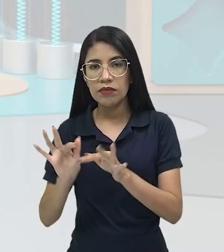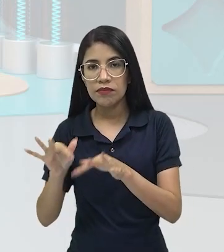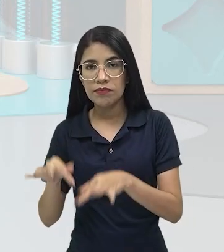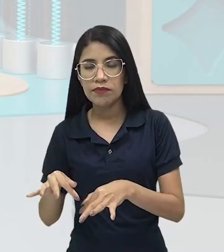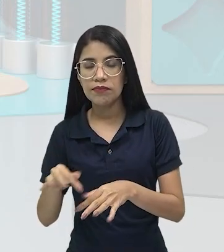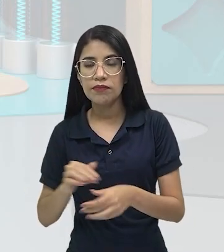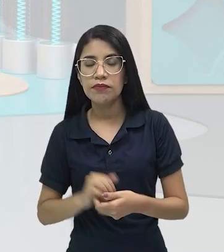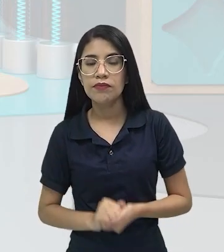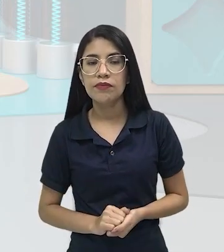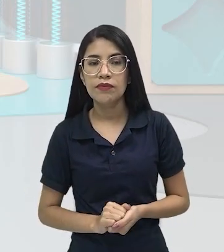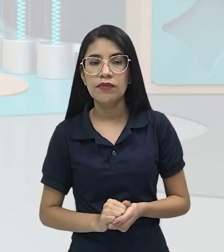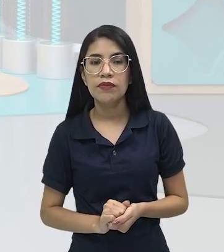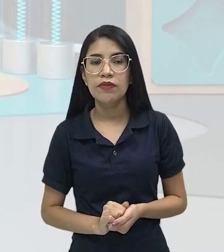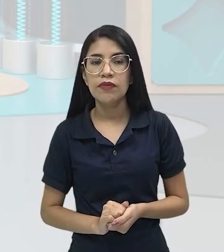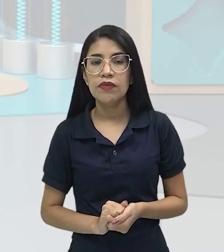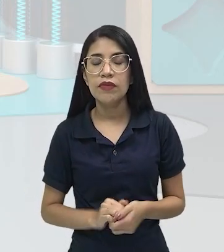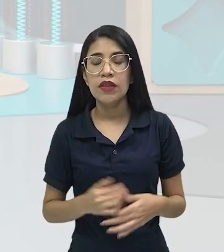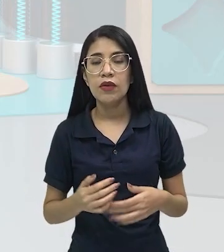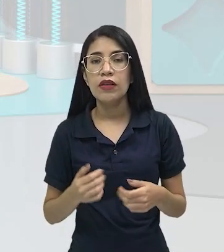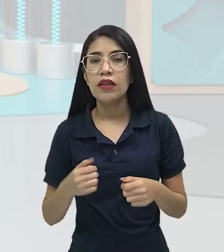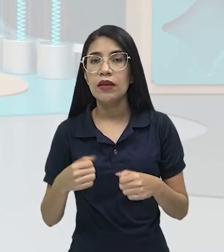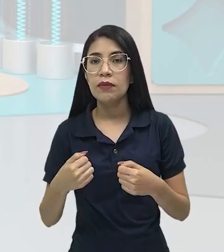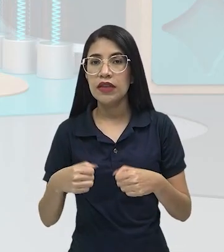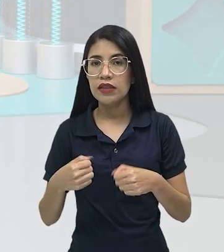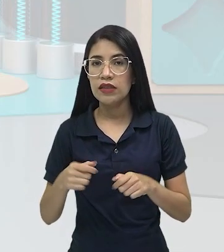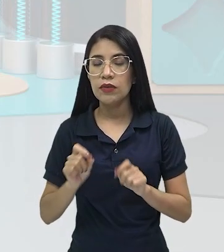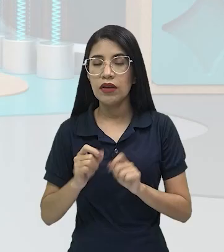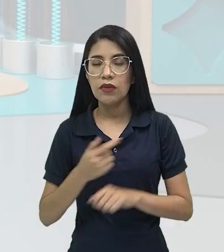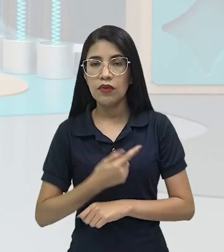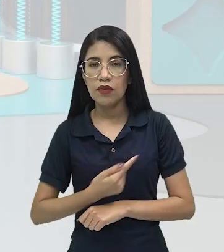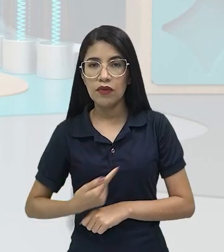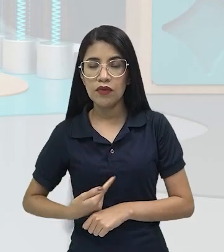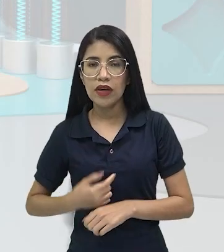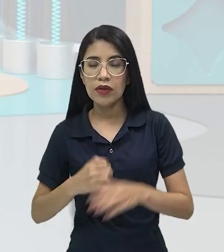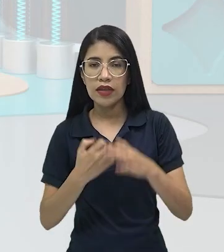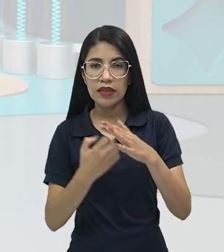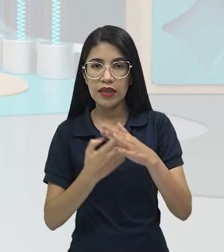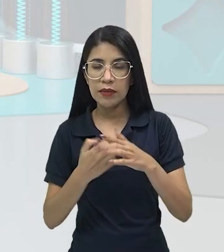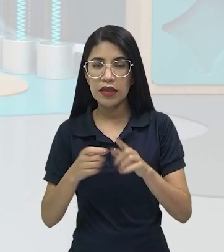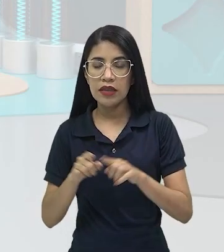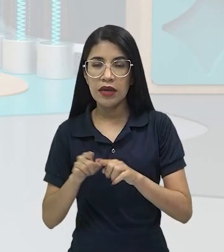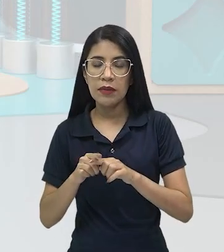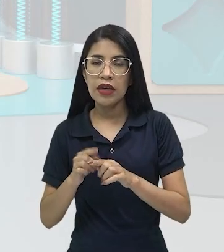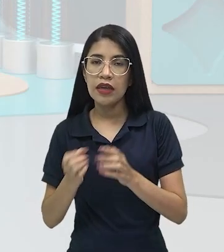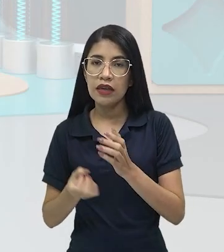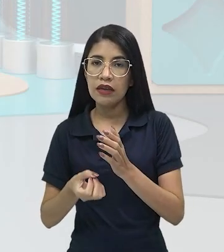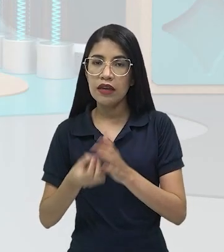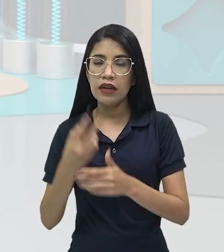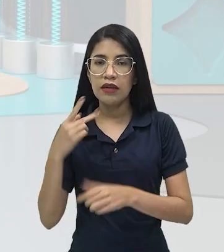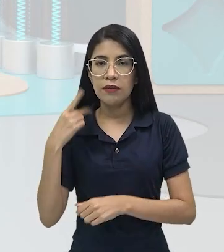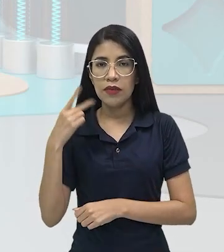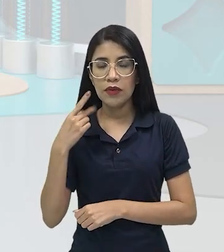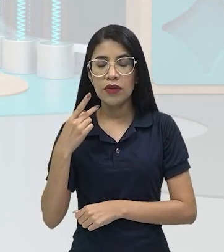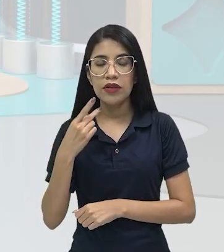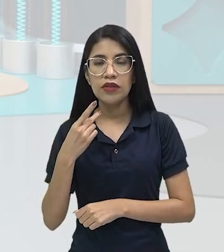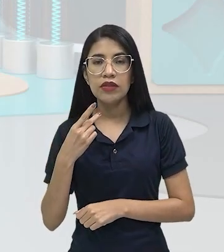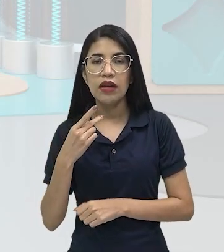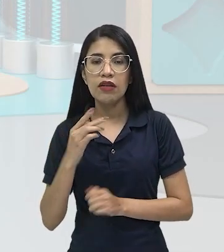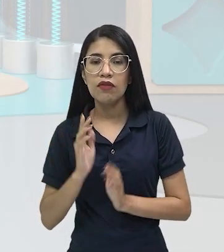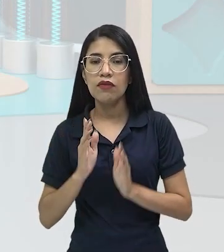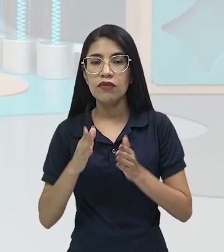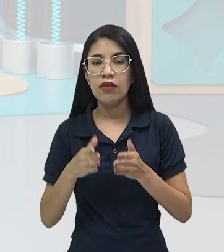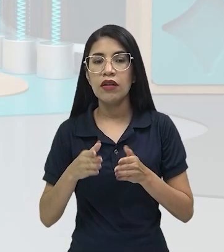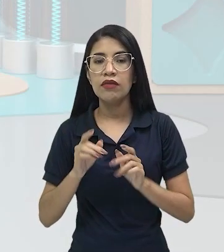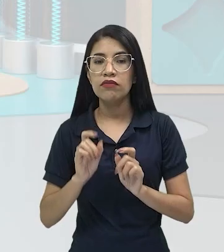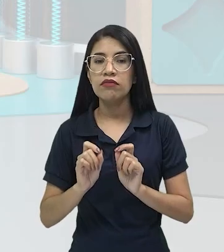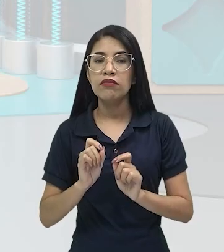estabelecidos. Por fim, é necessário que governos e empresas adotem políticas e práticas sustentáveis em suas